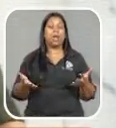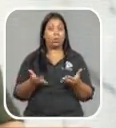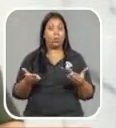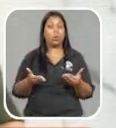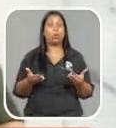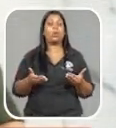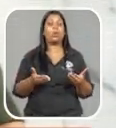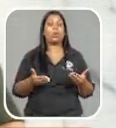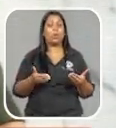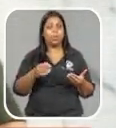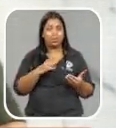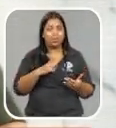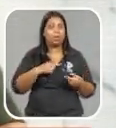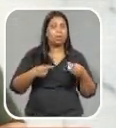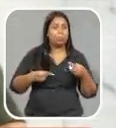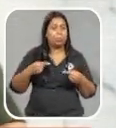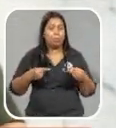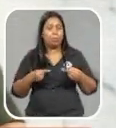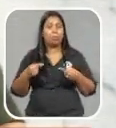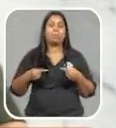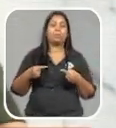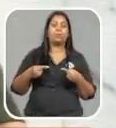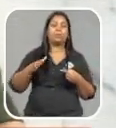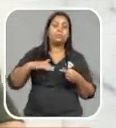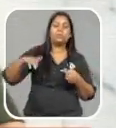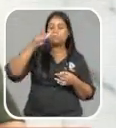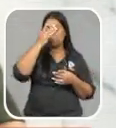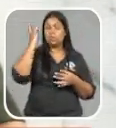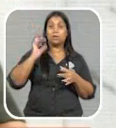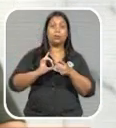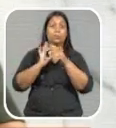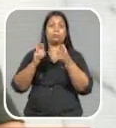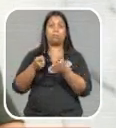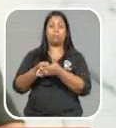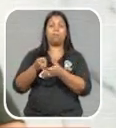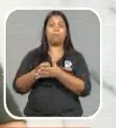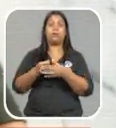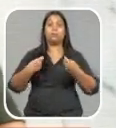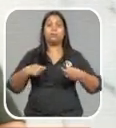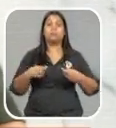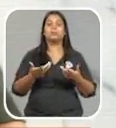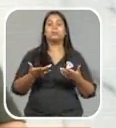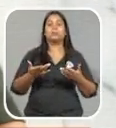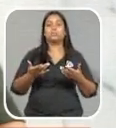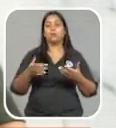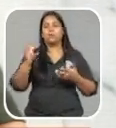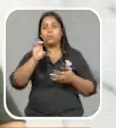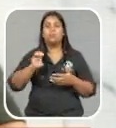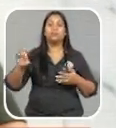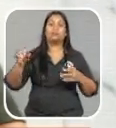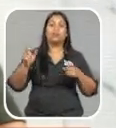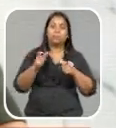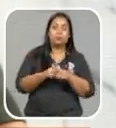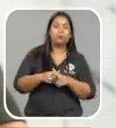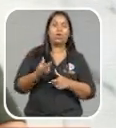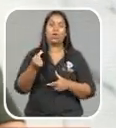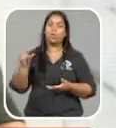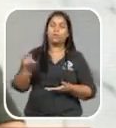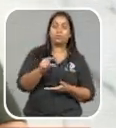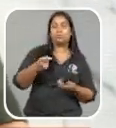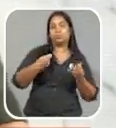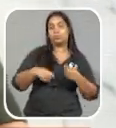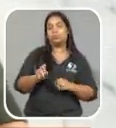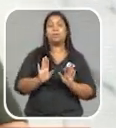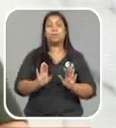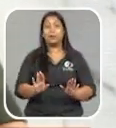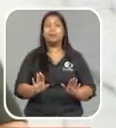mais ortodoxos, que acham que tem que ter um Estado menor, que não tem que ter muito investimento. Não tem, você vai ter que quebrar, sim, essa regra, esse